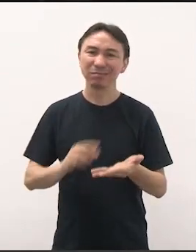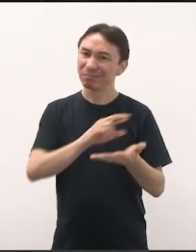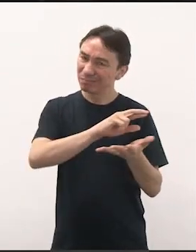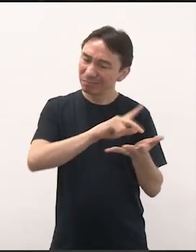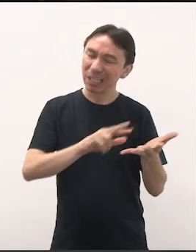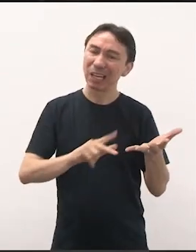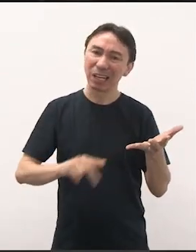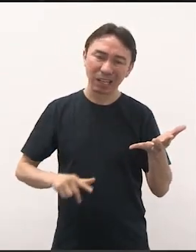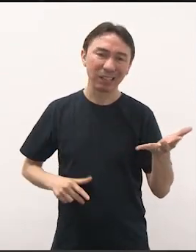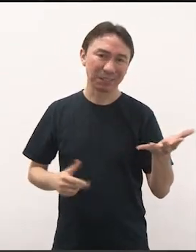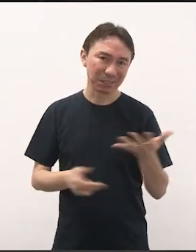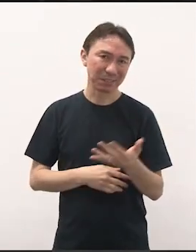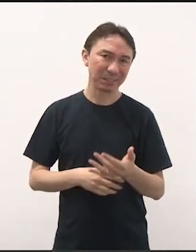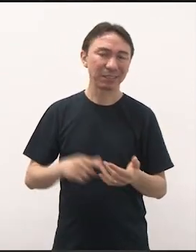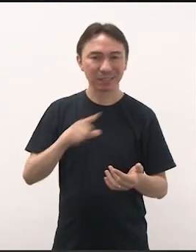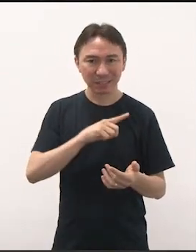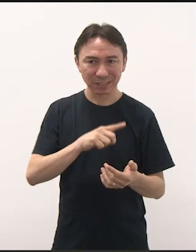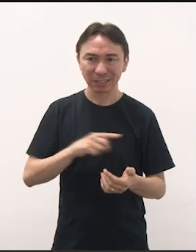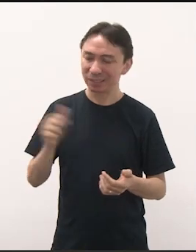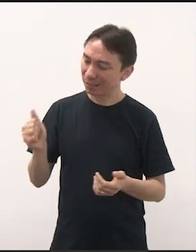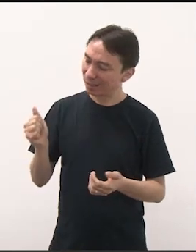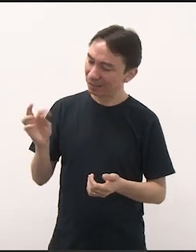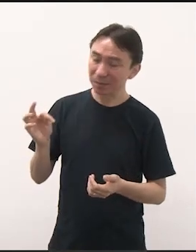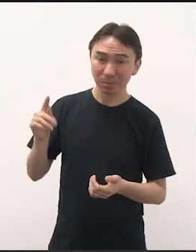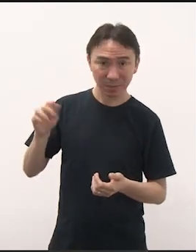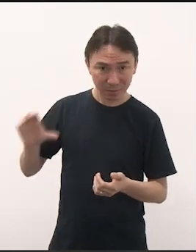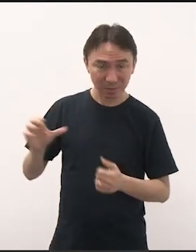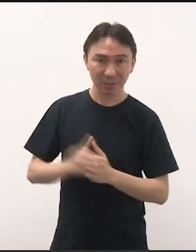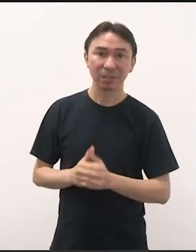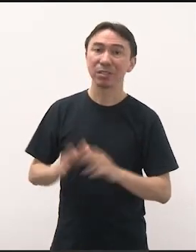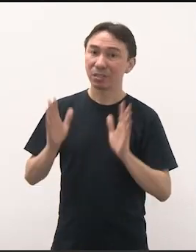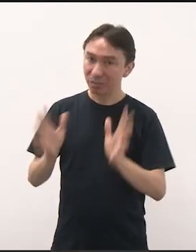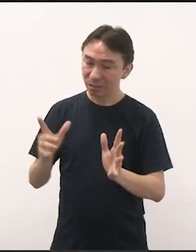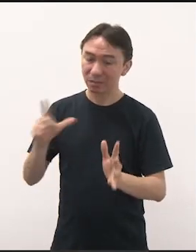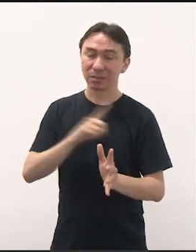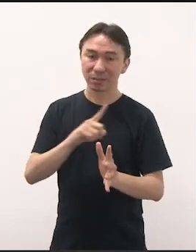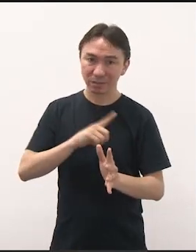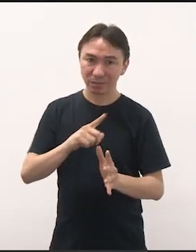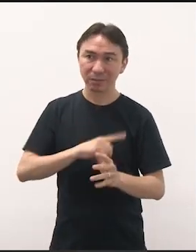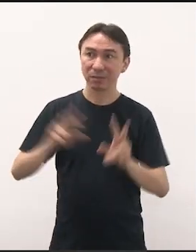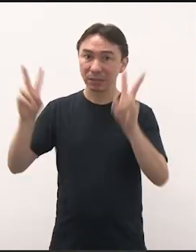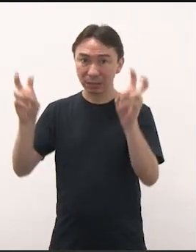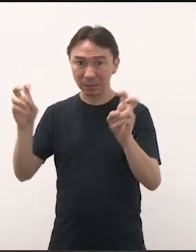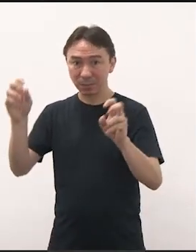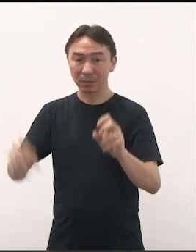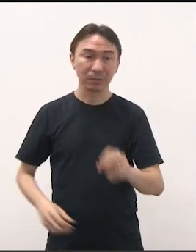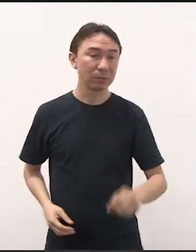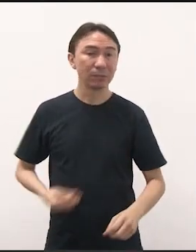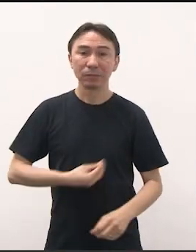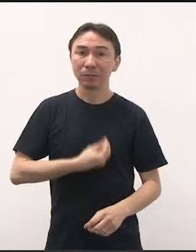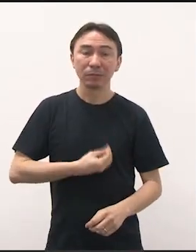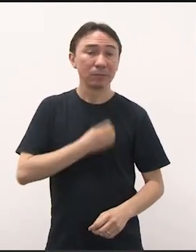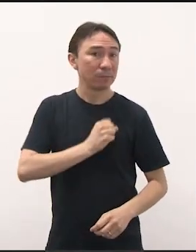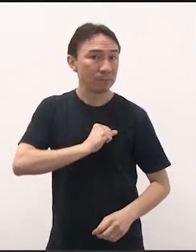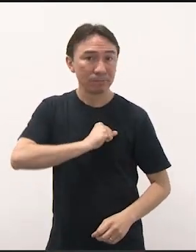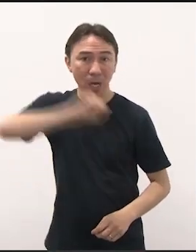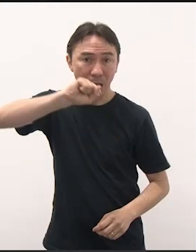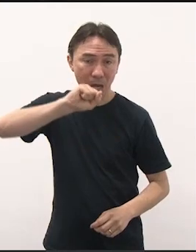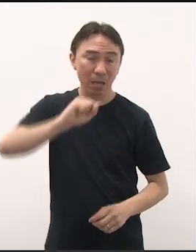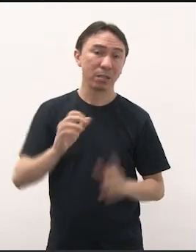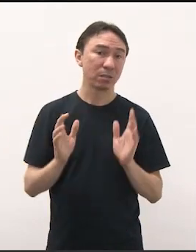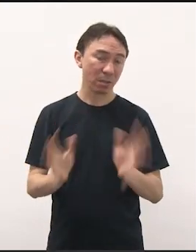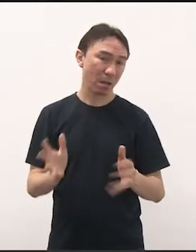fazendo várias formações, inclusive suicídio já teve presente na formação passada, mas a gente foi sentindo muito o clima